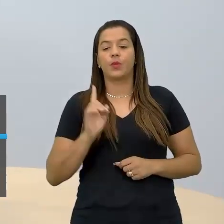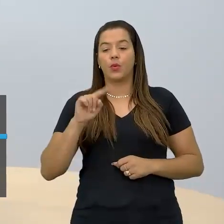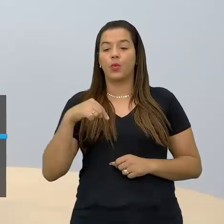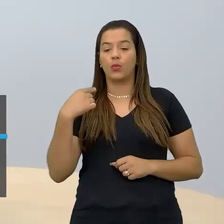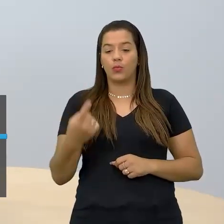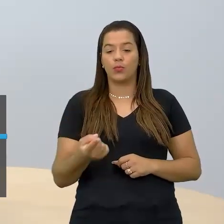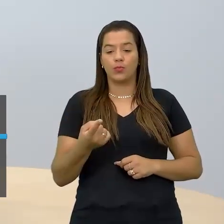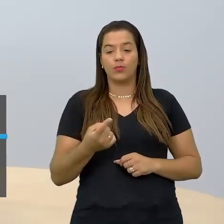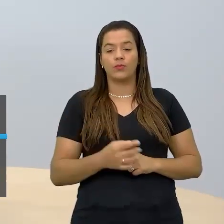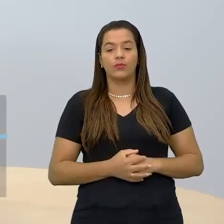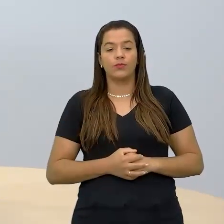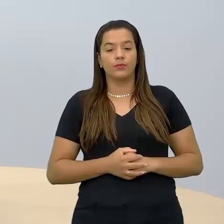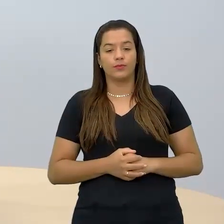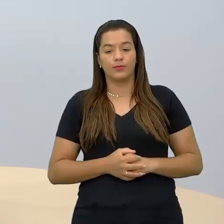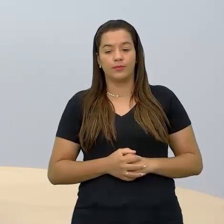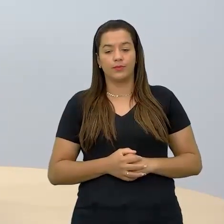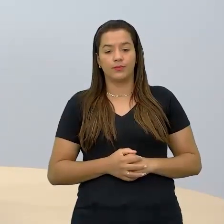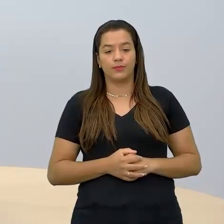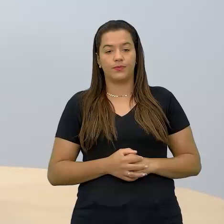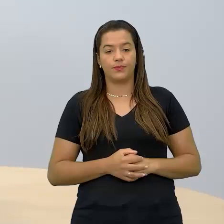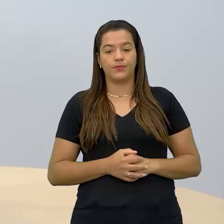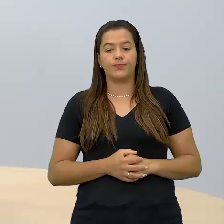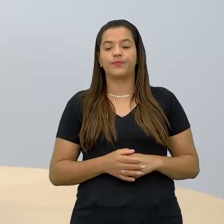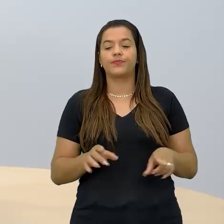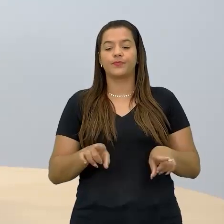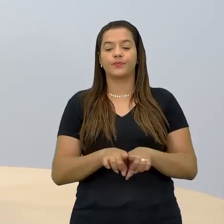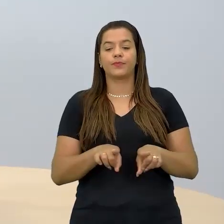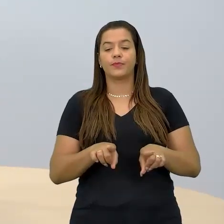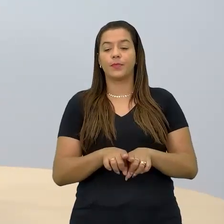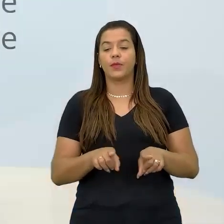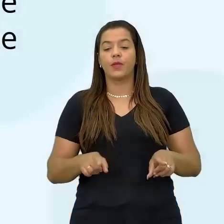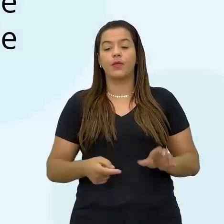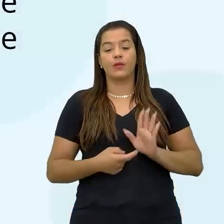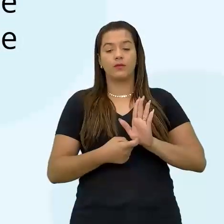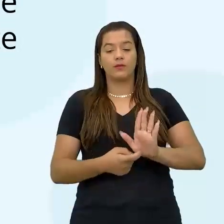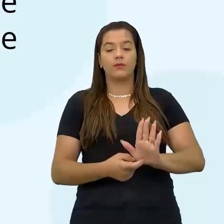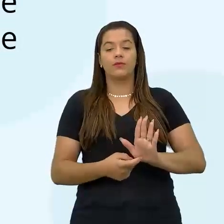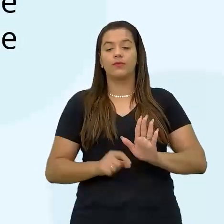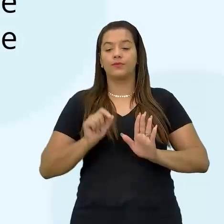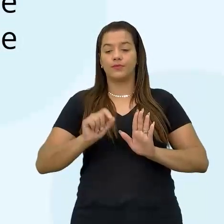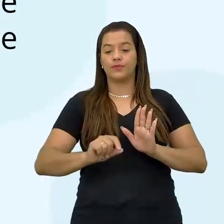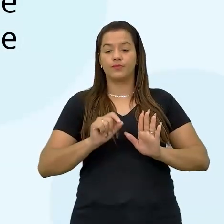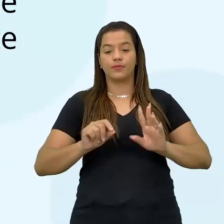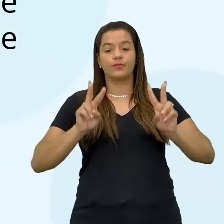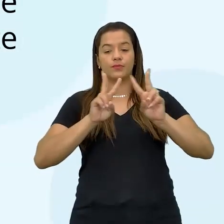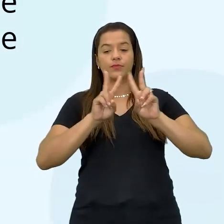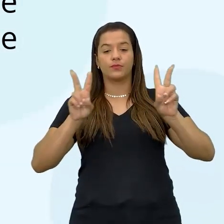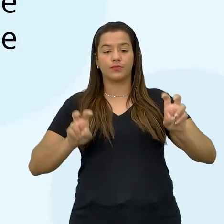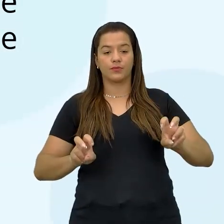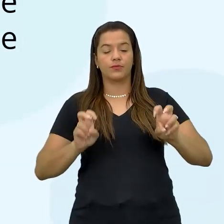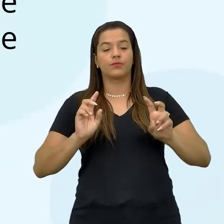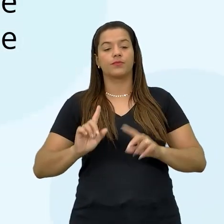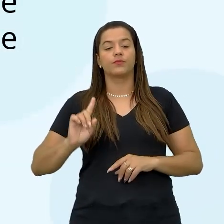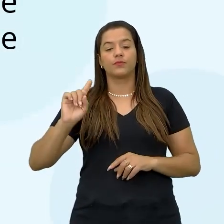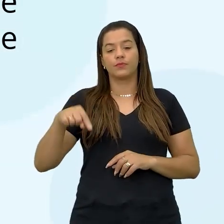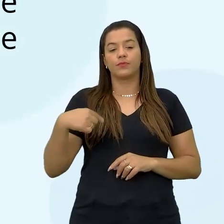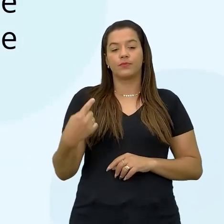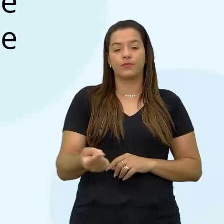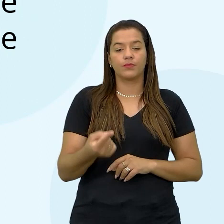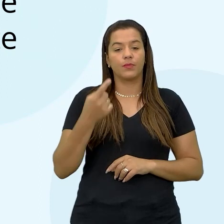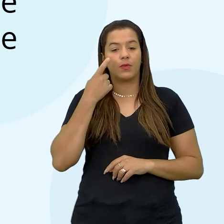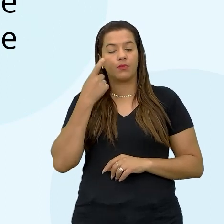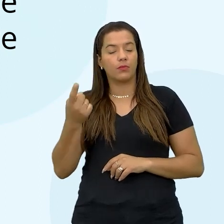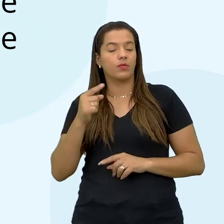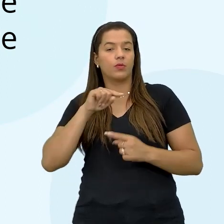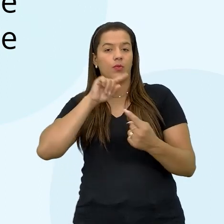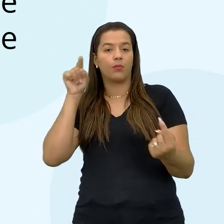por gentileza. Nós trazemos aí a temática. Então, depois que nós observamos aí